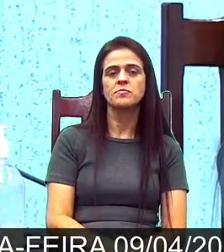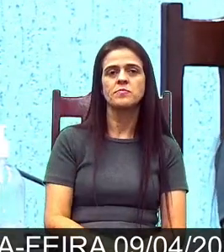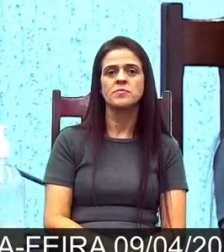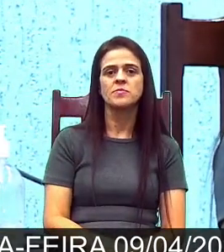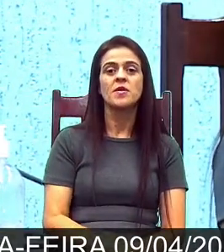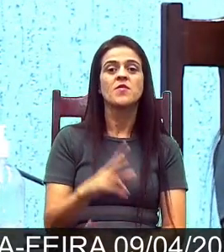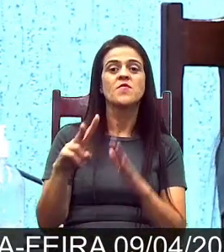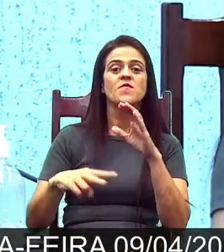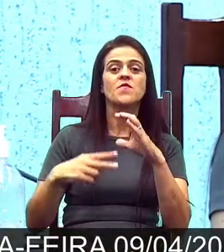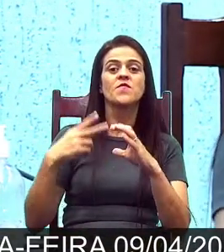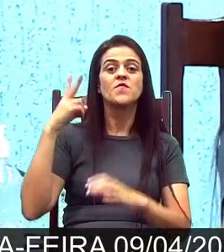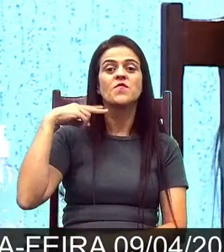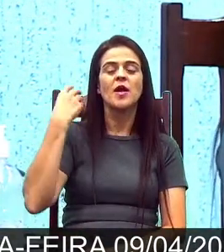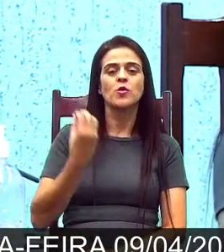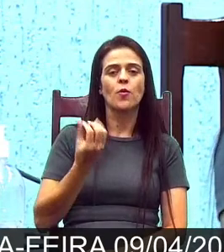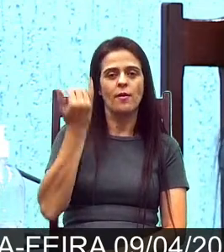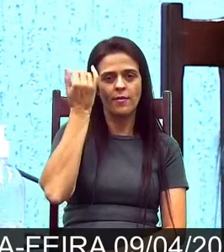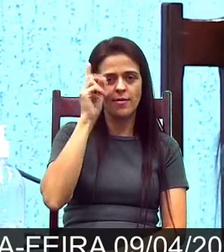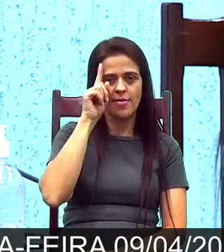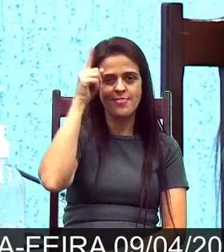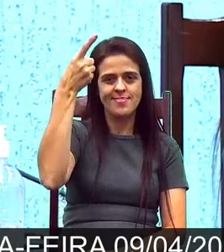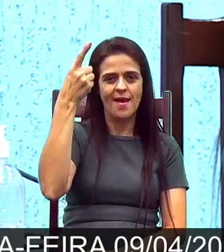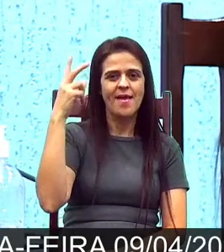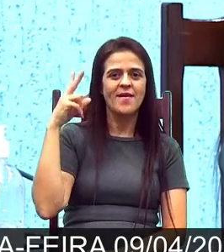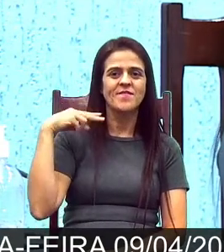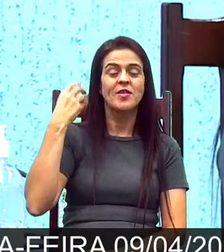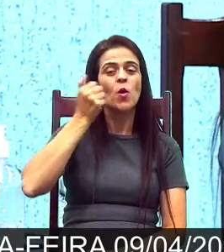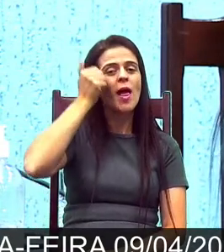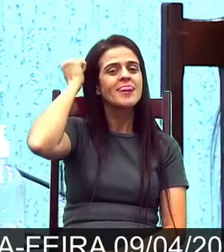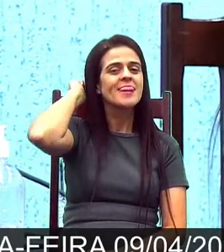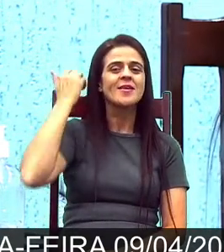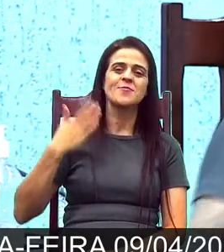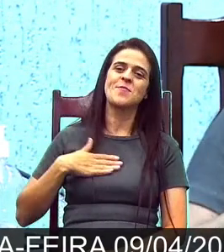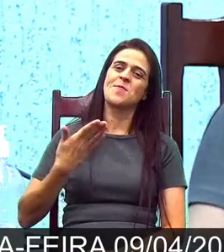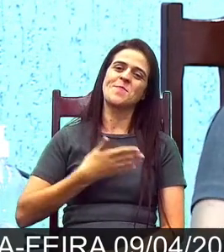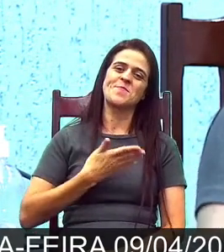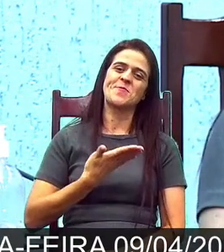Sargento Anísio, nobre vereador. Sargento Anísio, meu amigo.